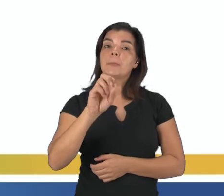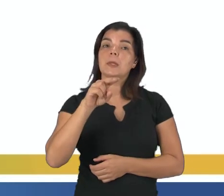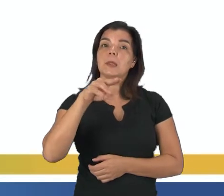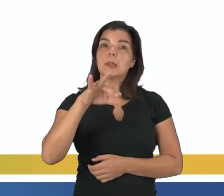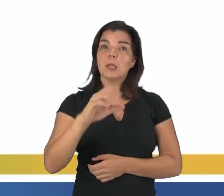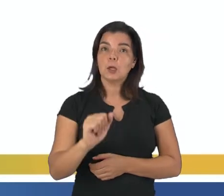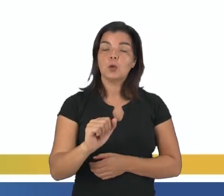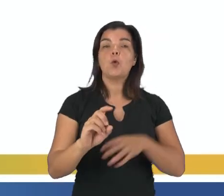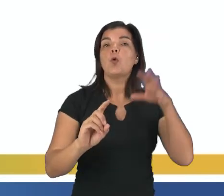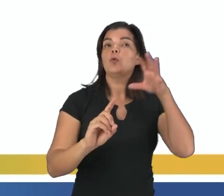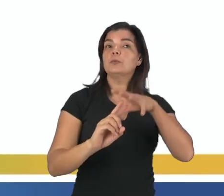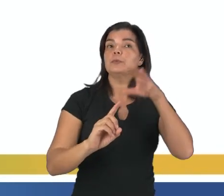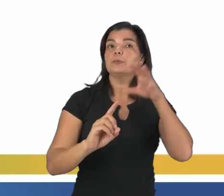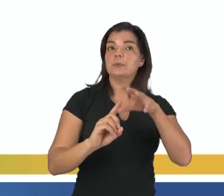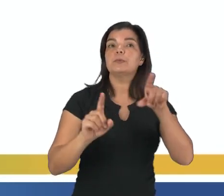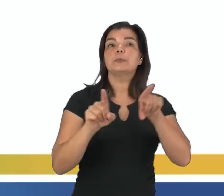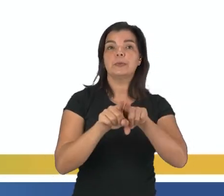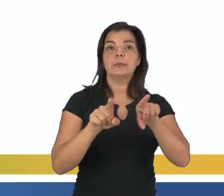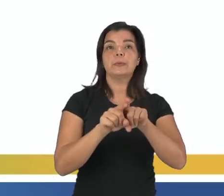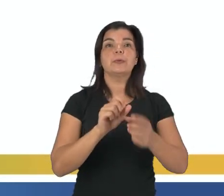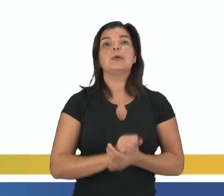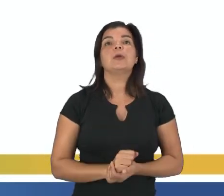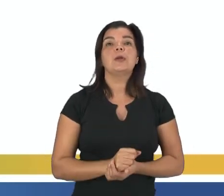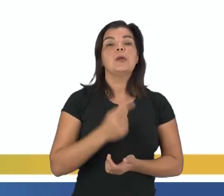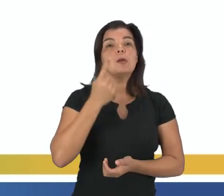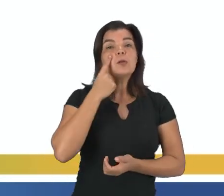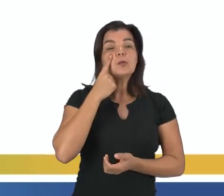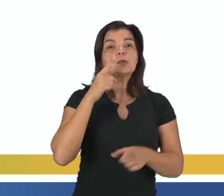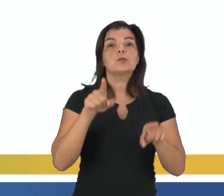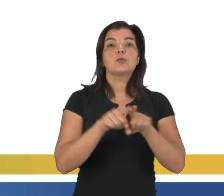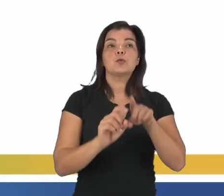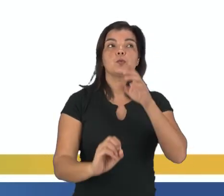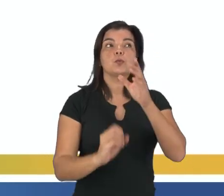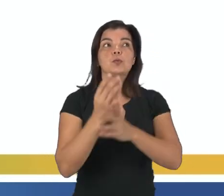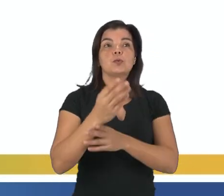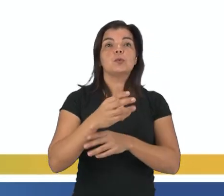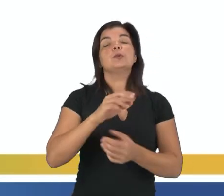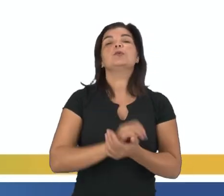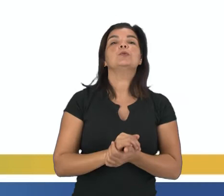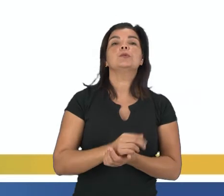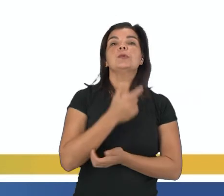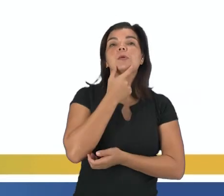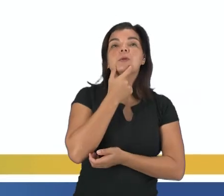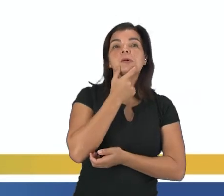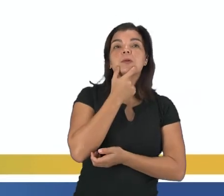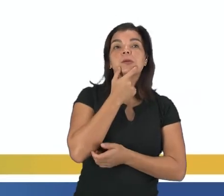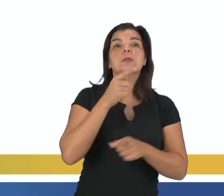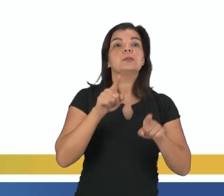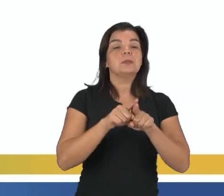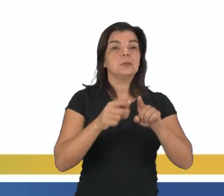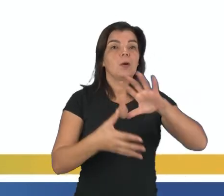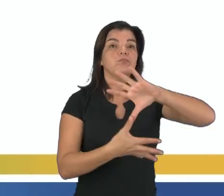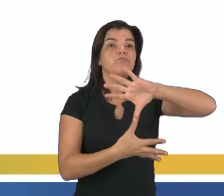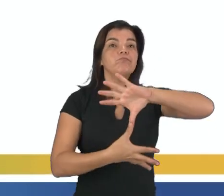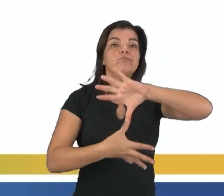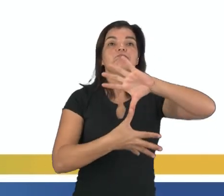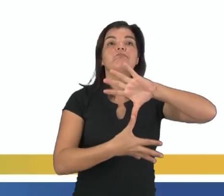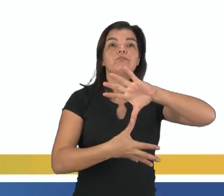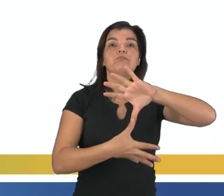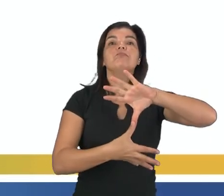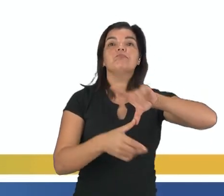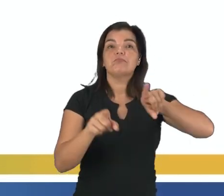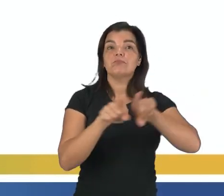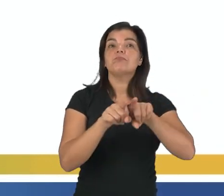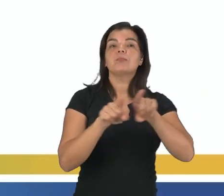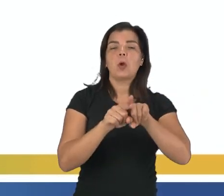influência e poder em vários lugares do Planeta das colônias britânicas é que surgiu os Estados Unidos da América e os estados e já